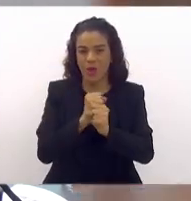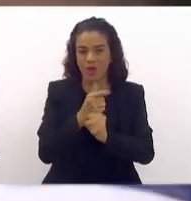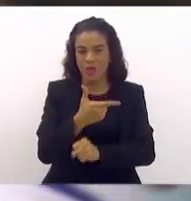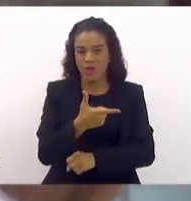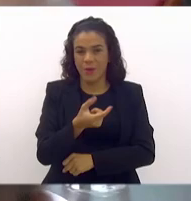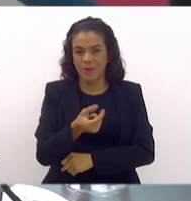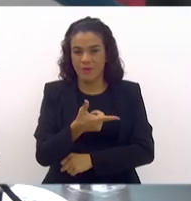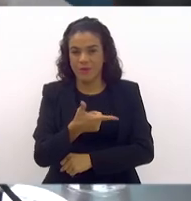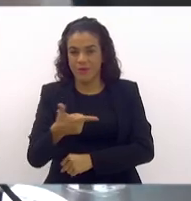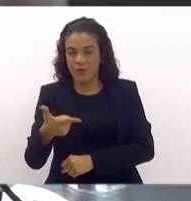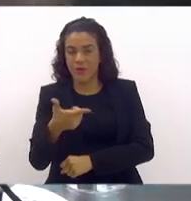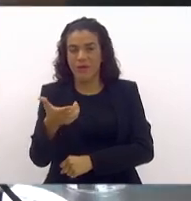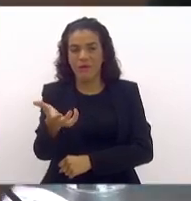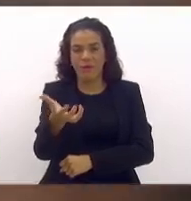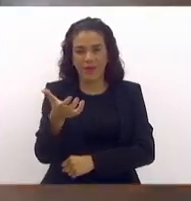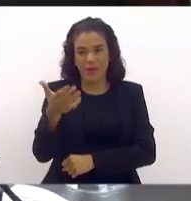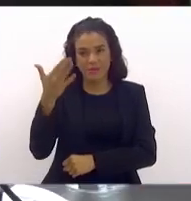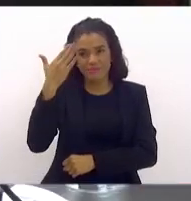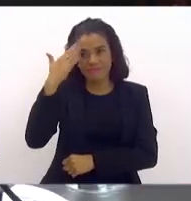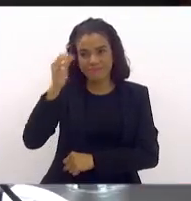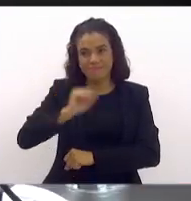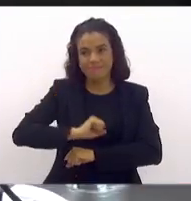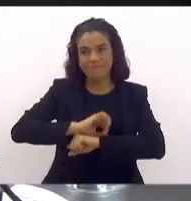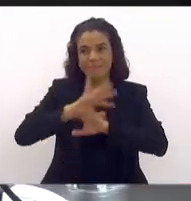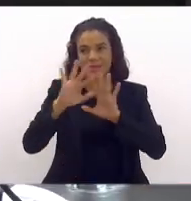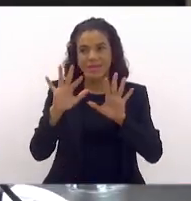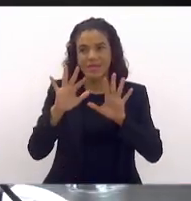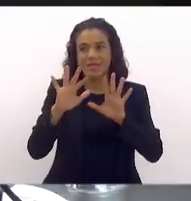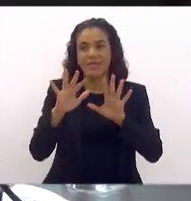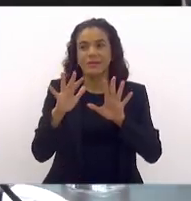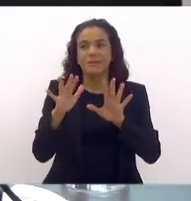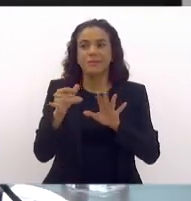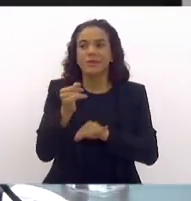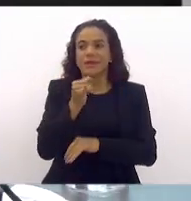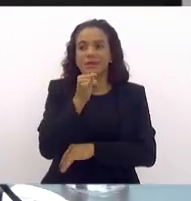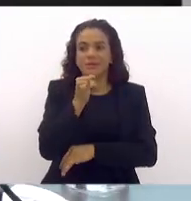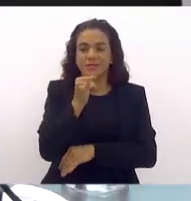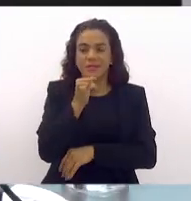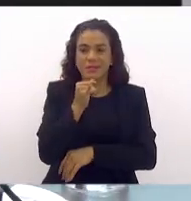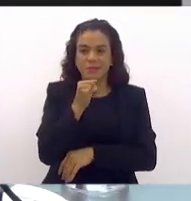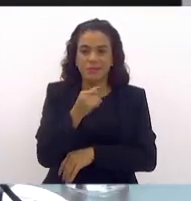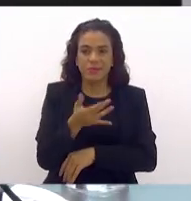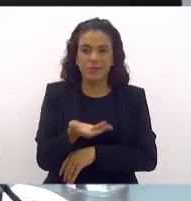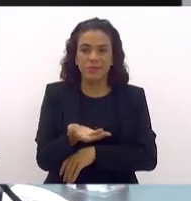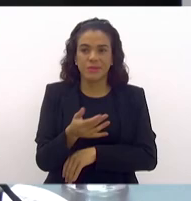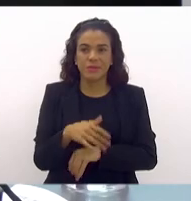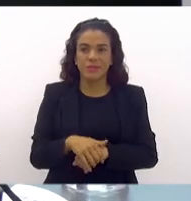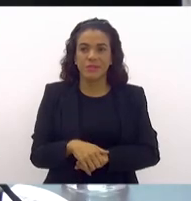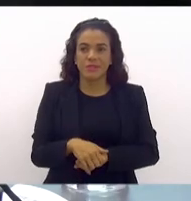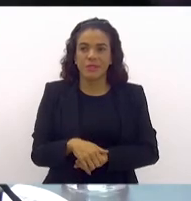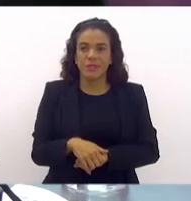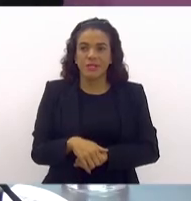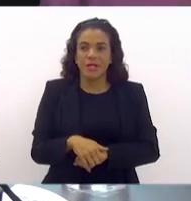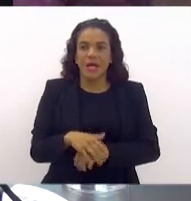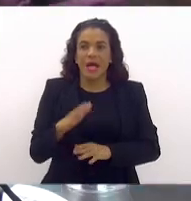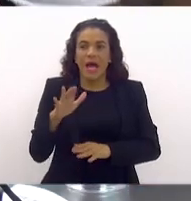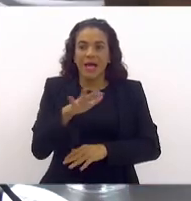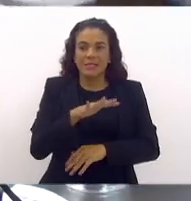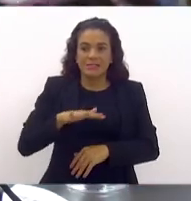queria entender se a questão da pandemia